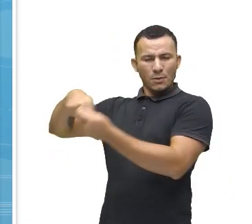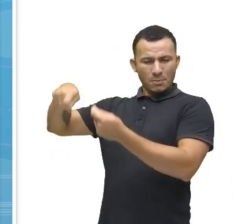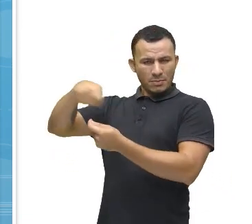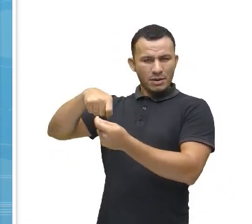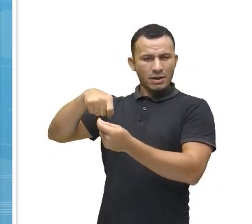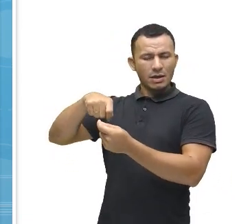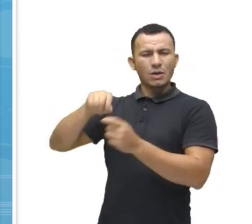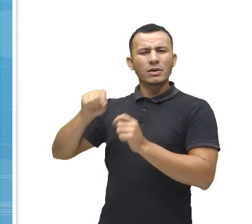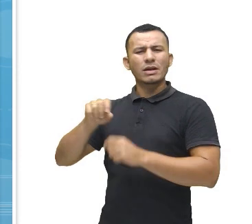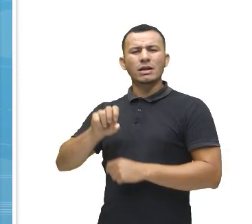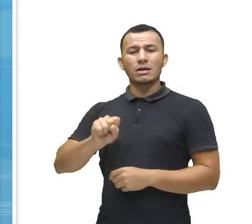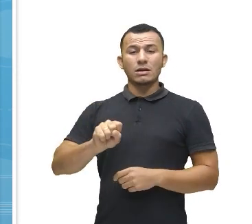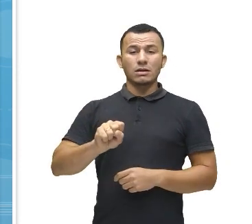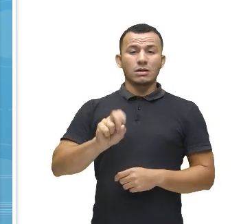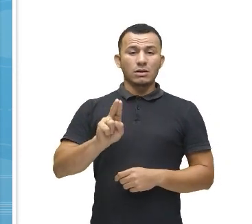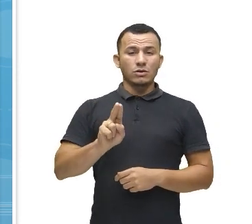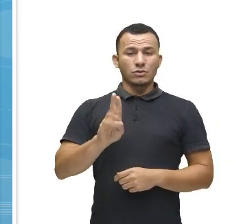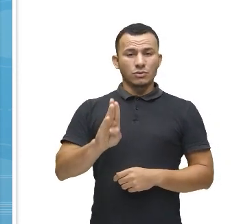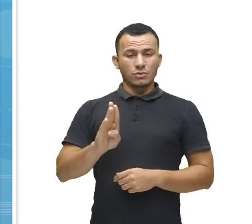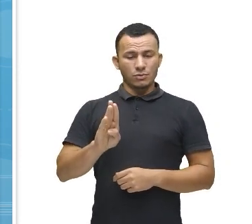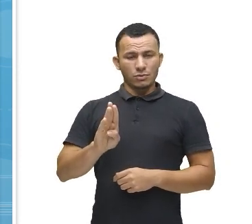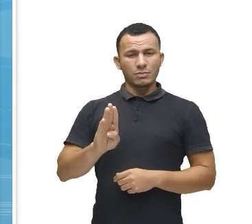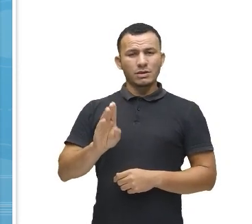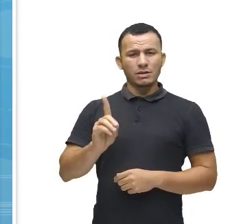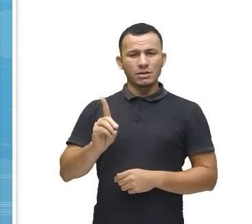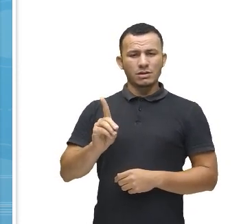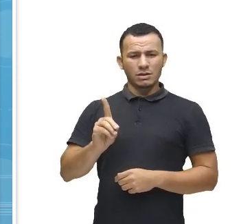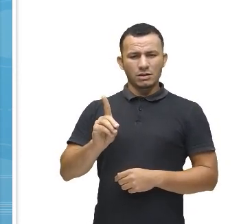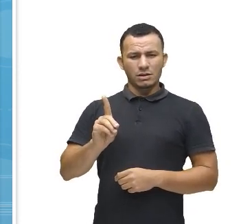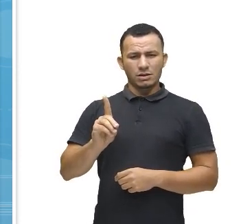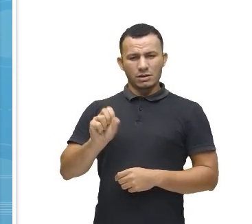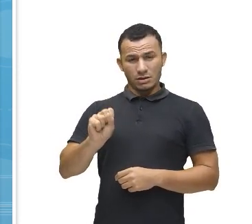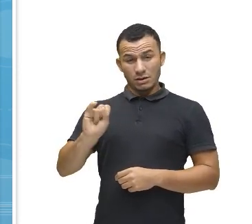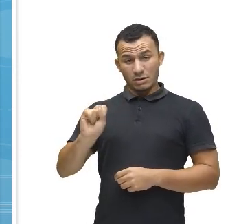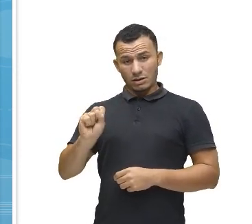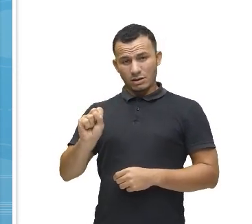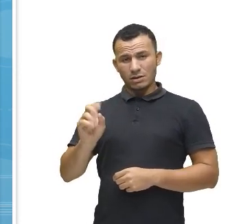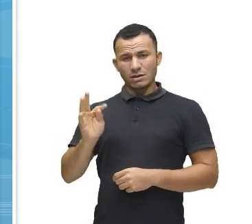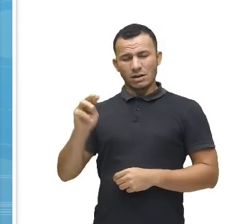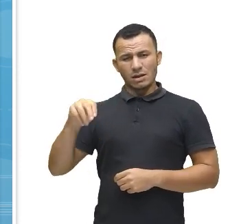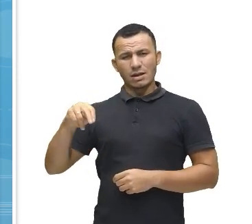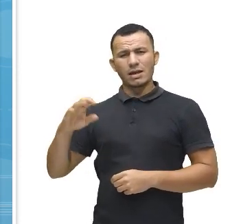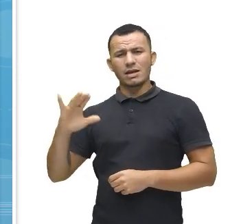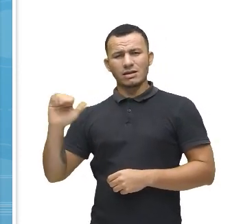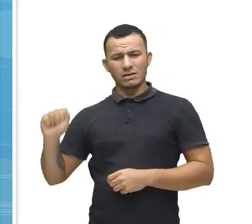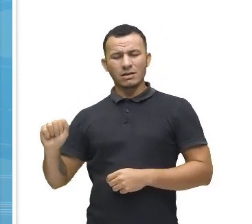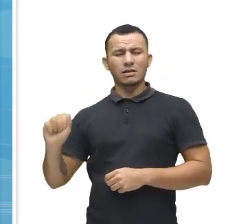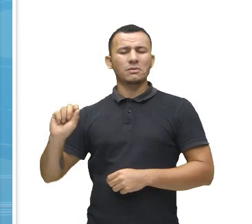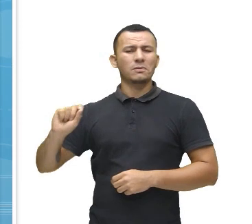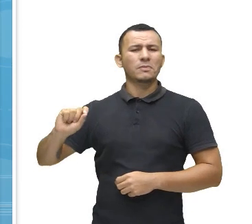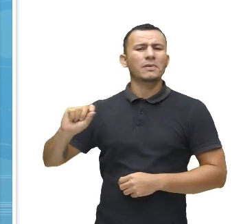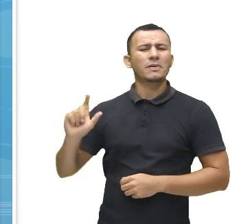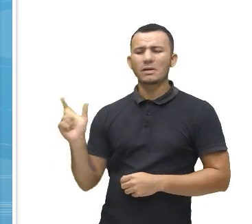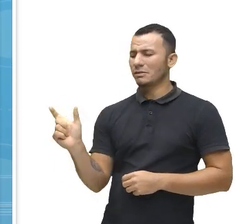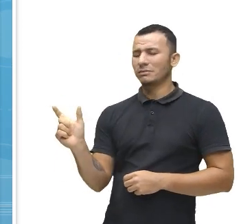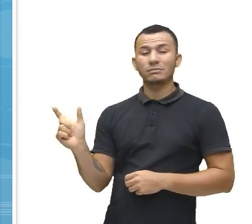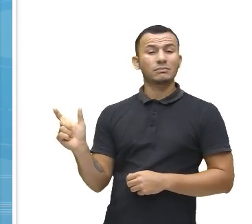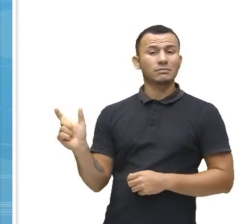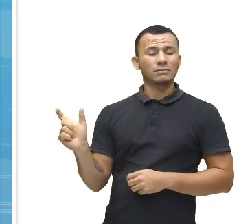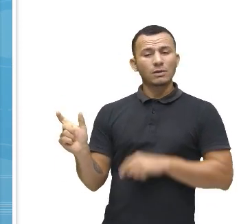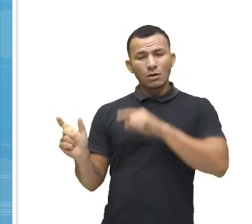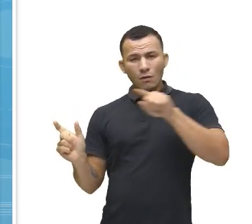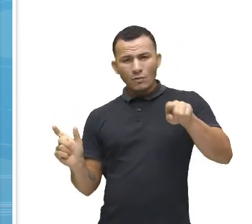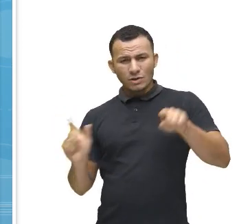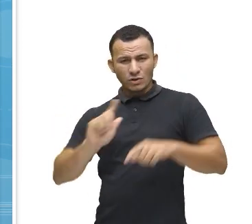subsistência. Professor, o que é economia de subsistência? Provavelmente vocês já devem ter visto algo na